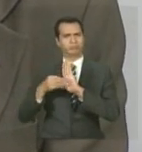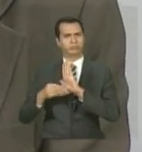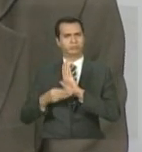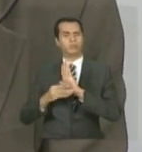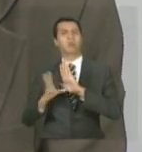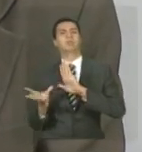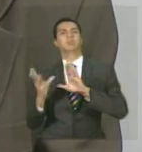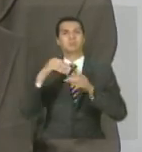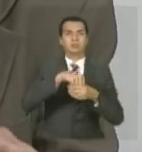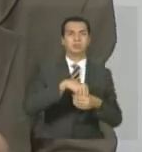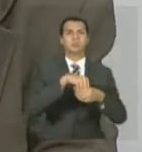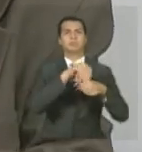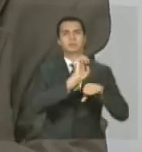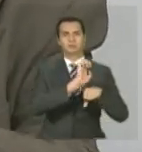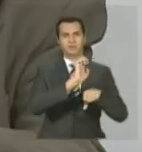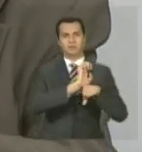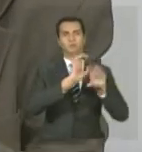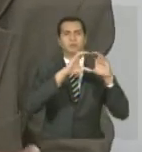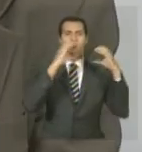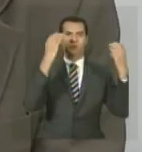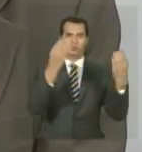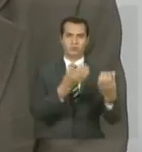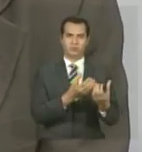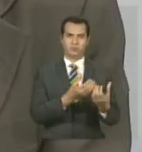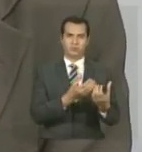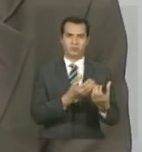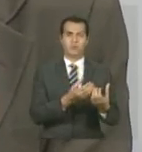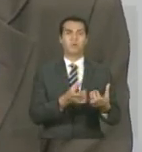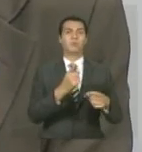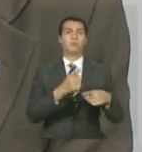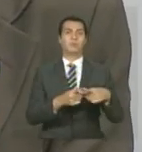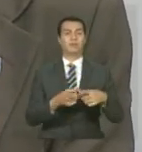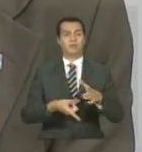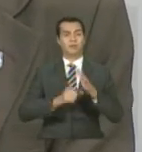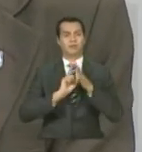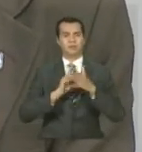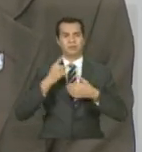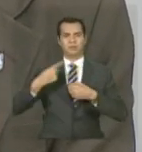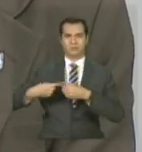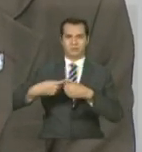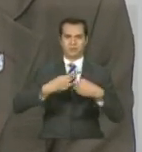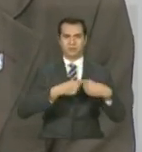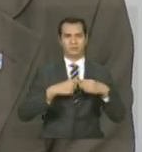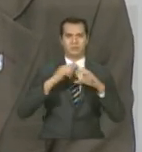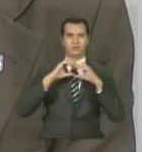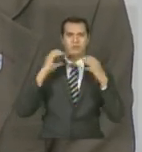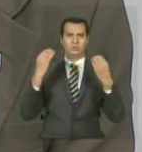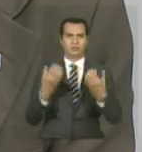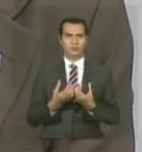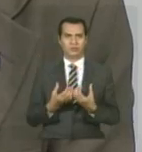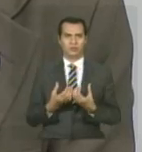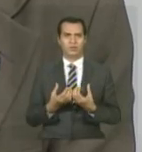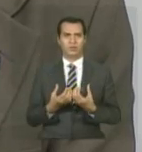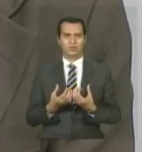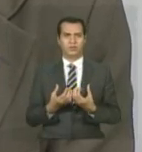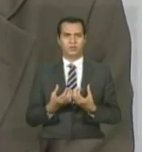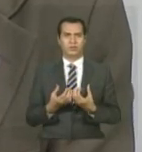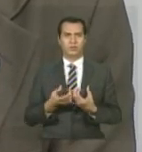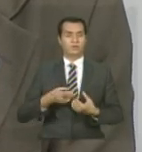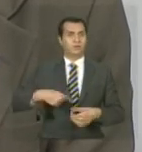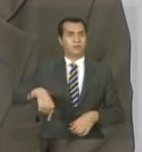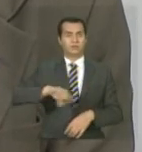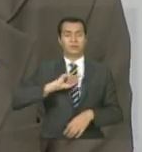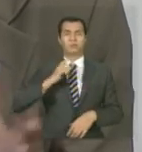aquela, obviamente, que está segmentada nas conferências municipais e territoriais. Um tema, quer dizer, houve